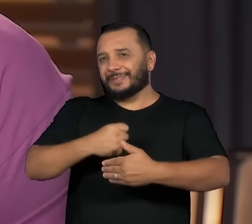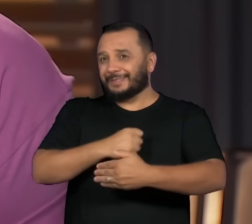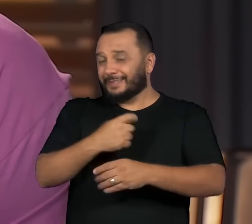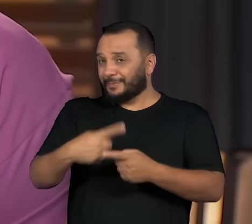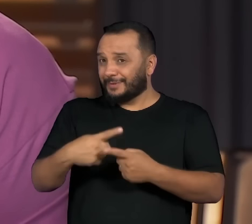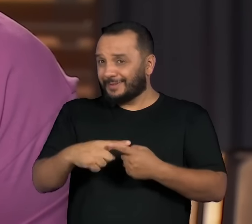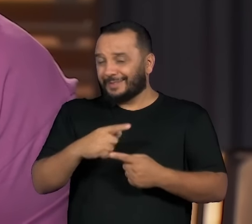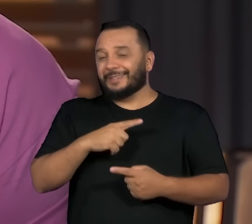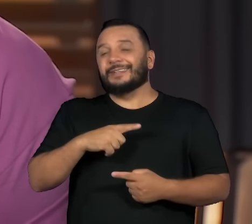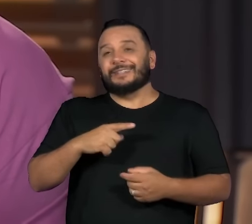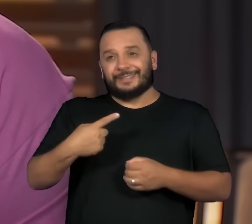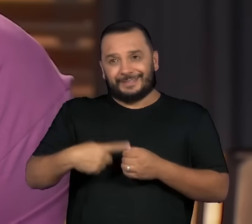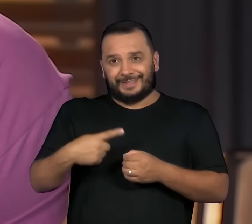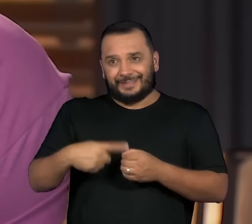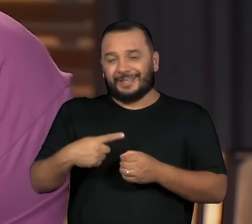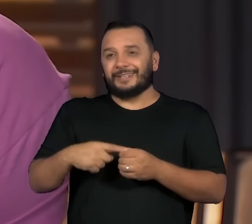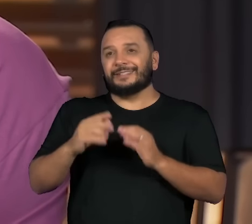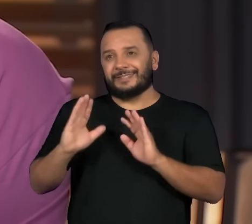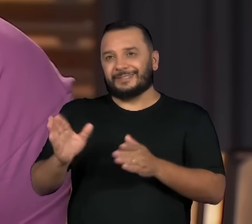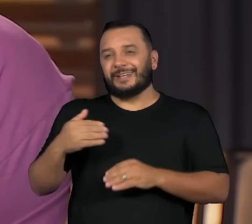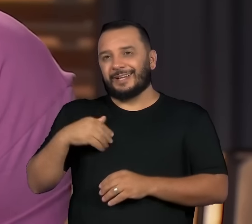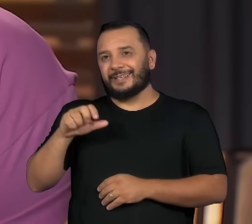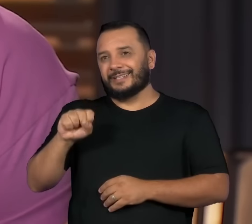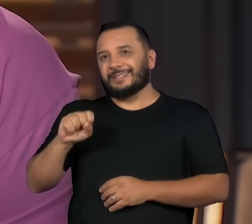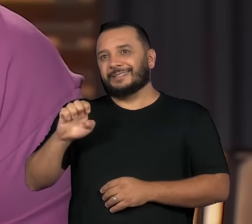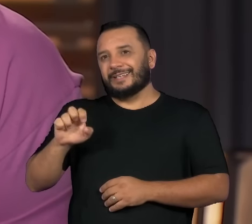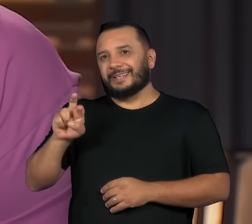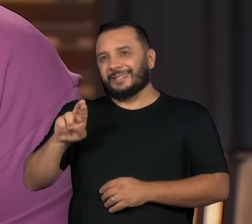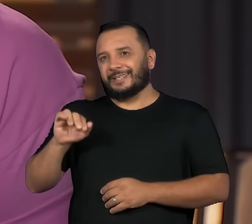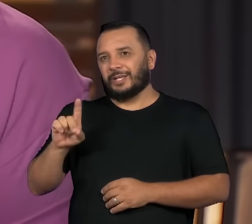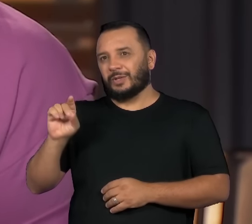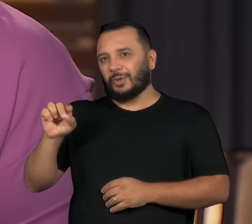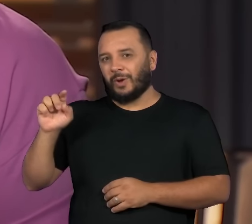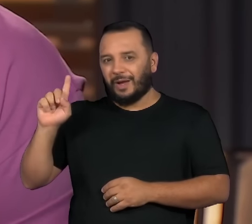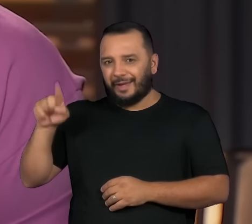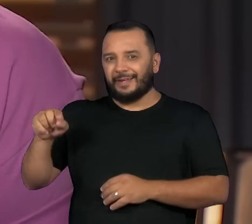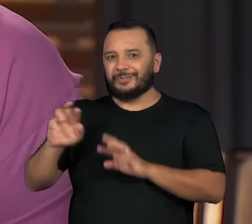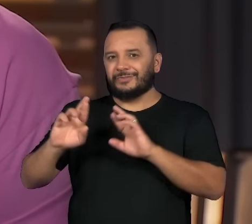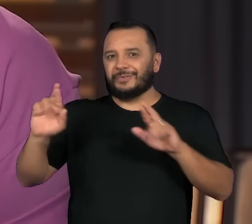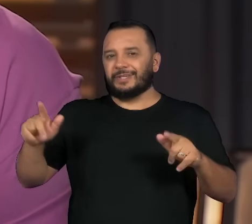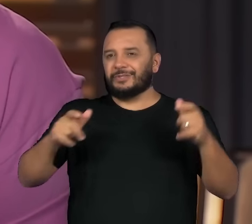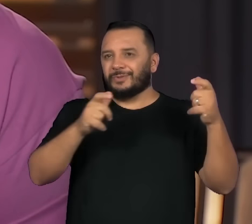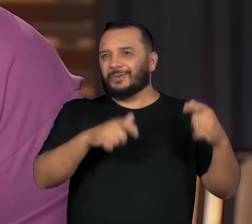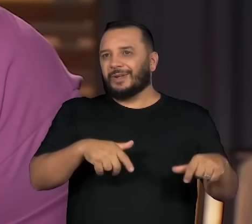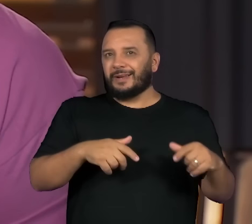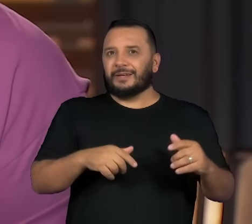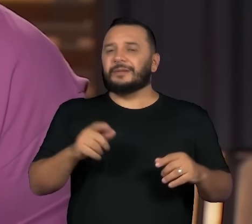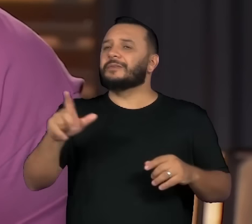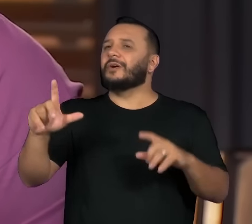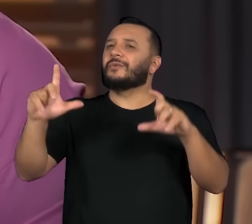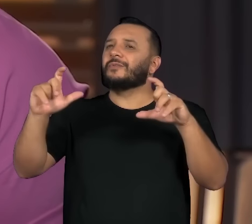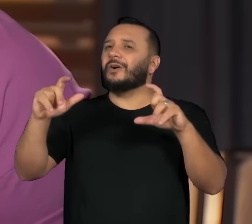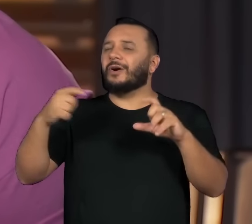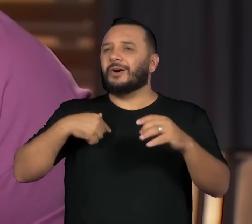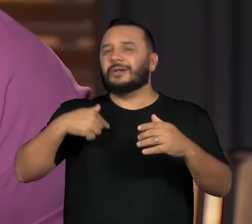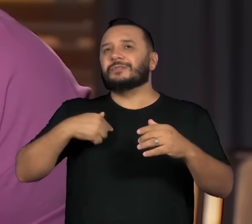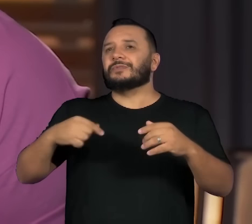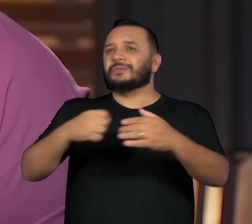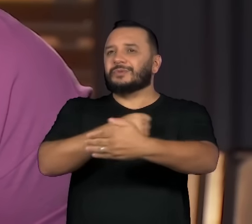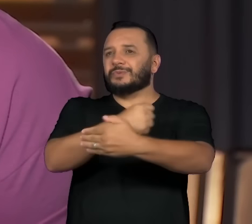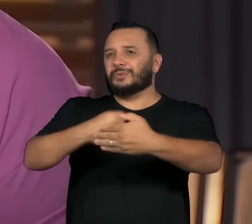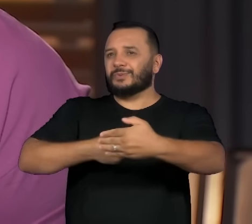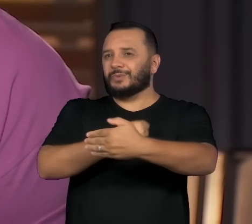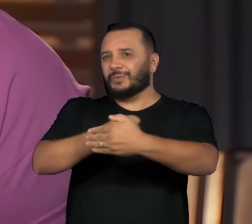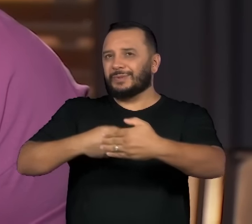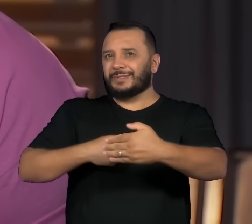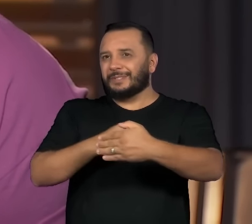de Seridó é muito diferente de cozinha de qualquer outro canto. Claro. E aí eu ligava para minha mãe e fazia: mãe, manda aí uma foto da cozinha daí de casa para eu ver